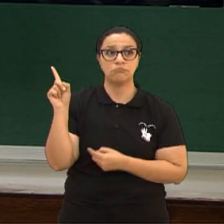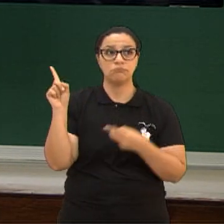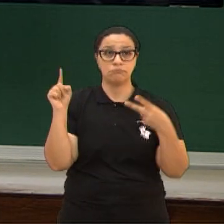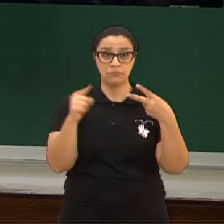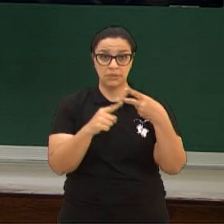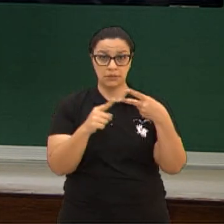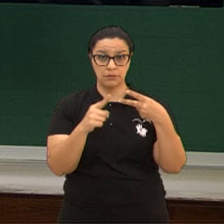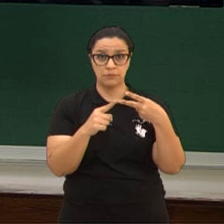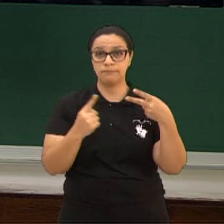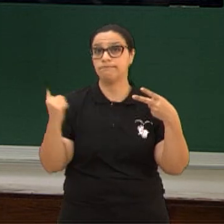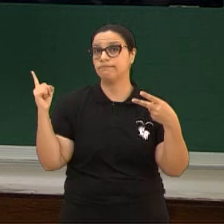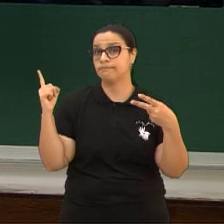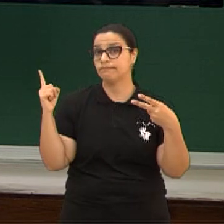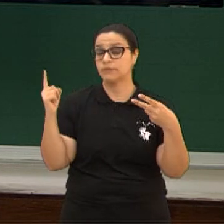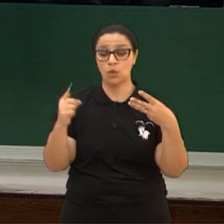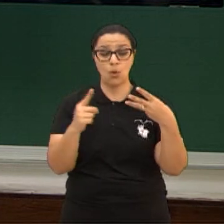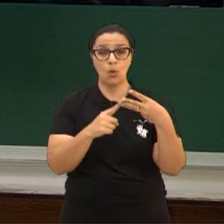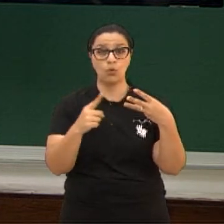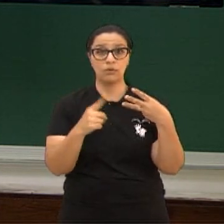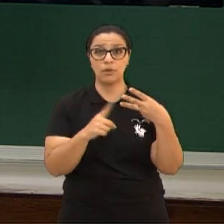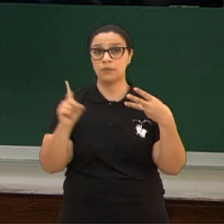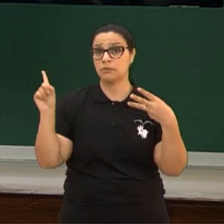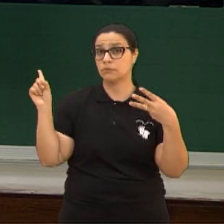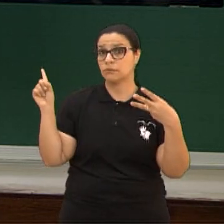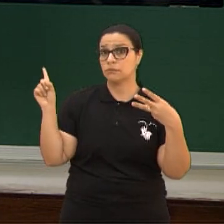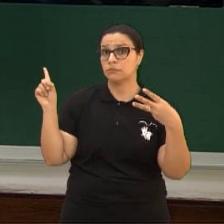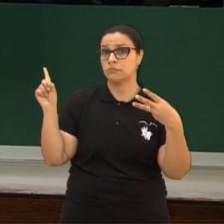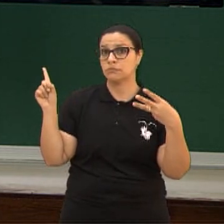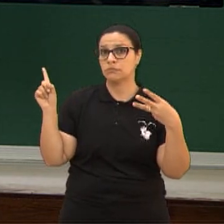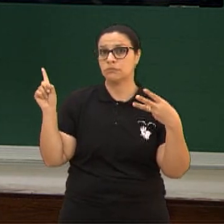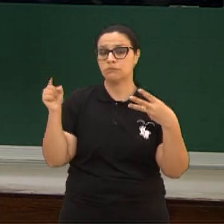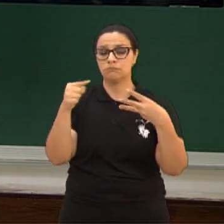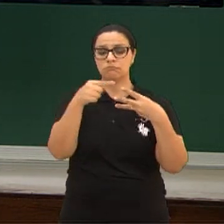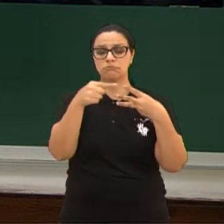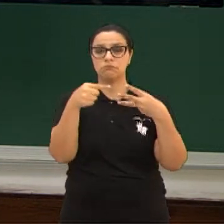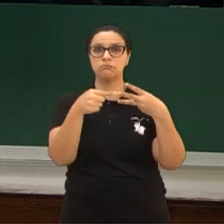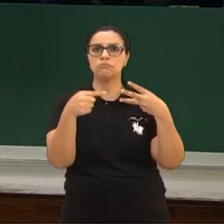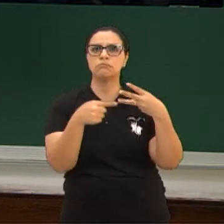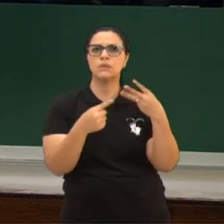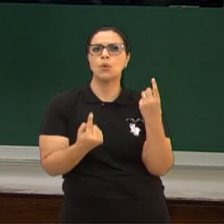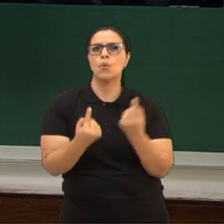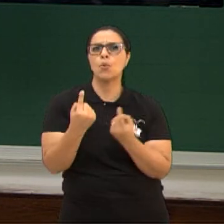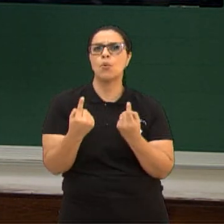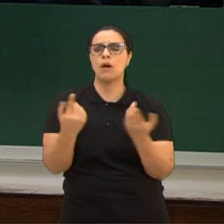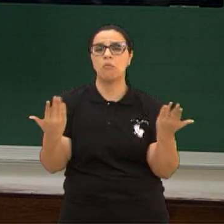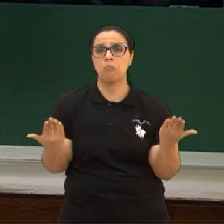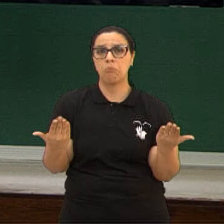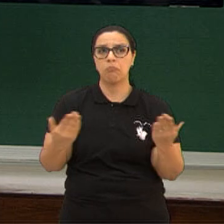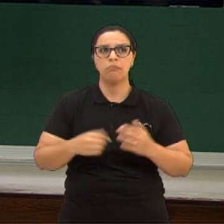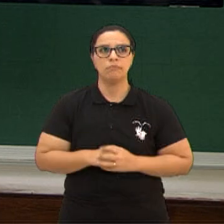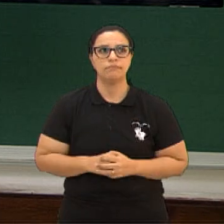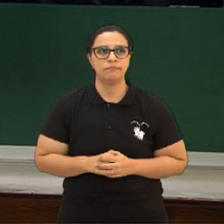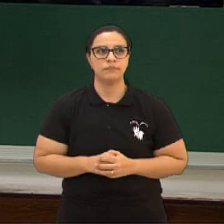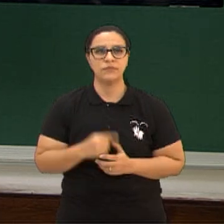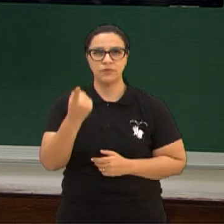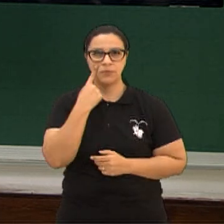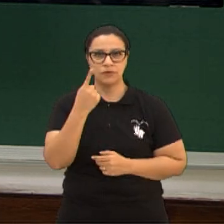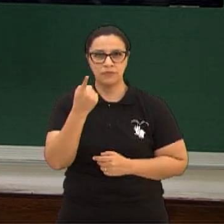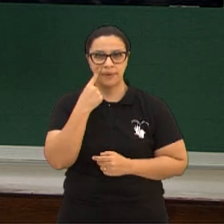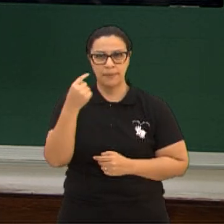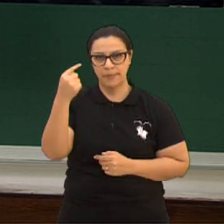Gs, sing, sem o ing no final, singing, acrescentando o ing. Vamos